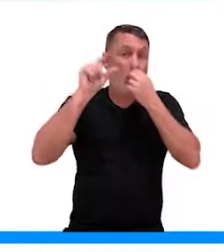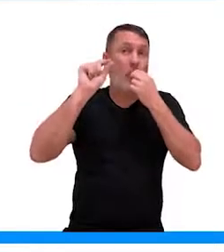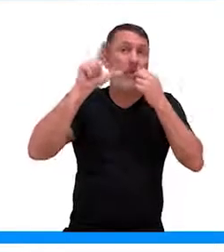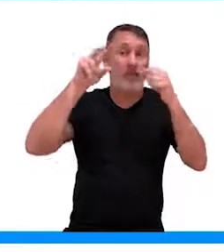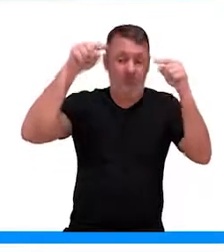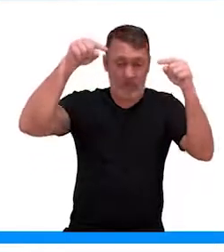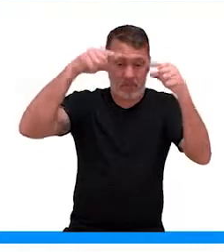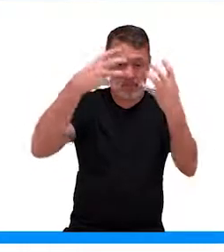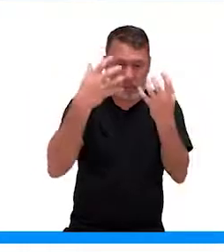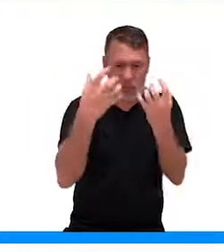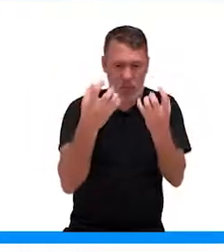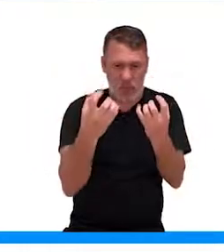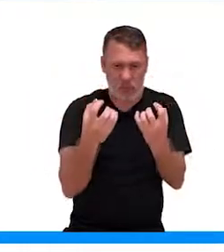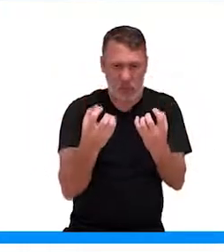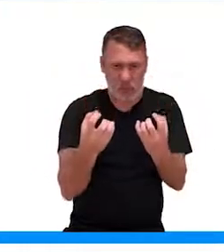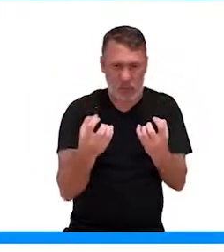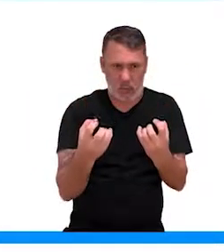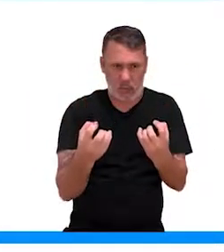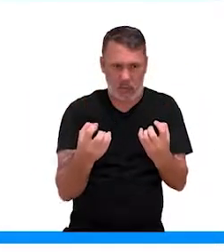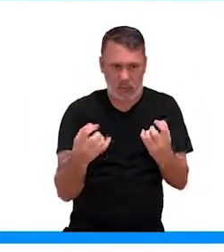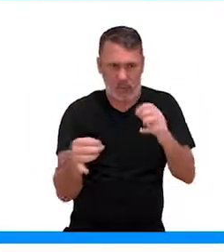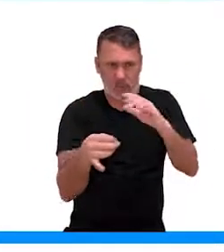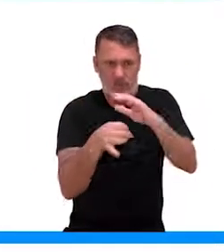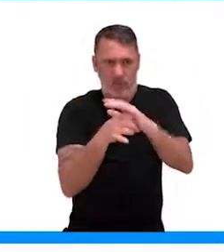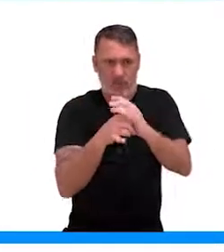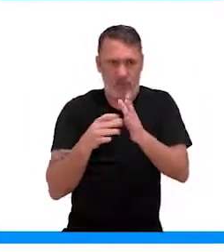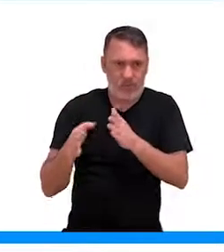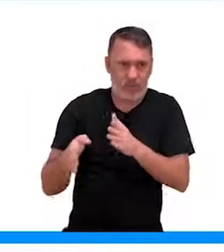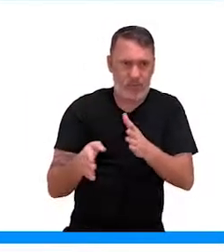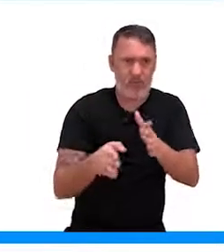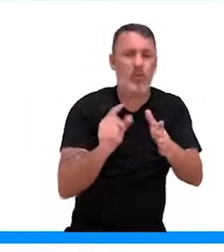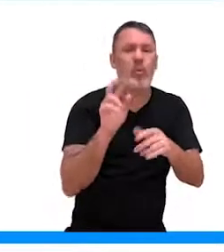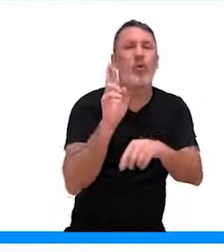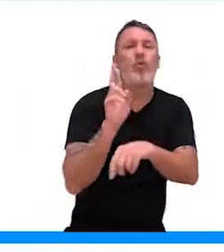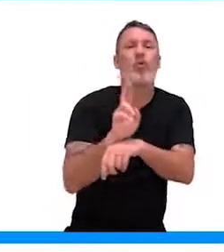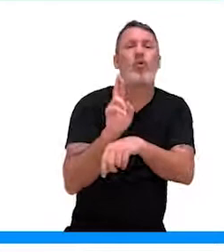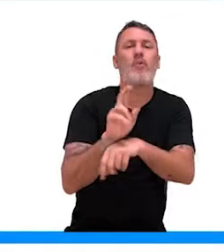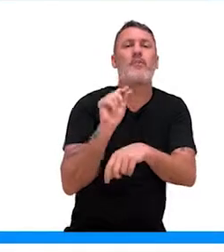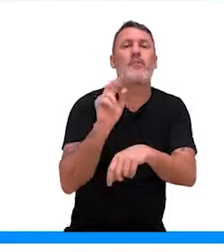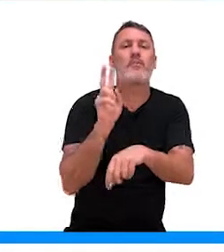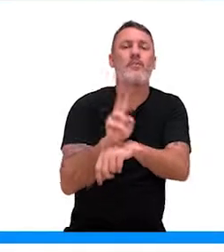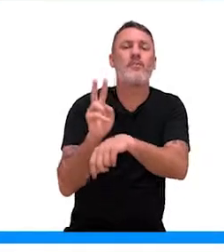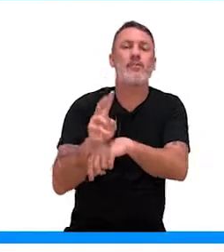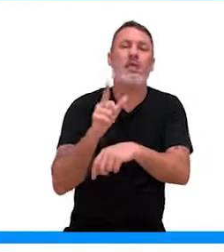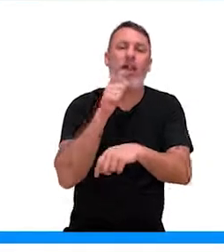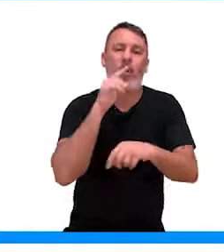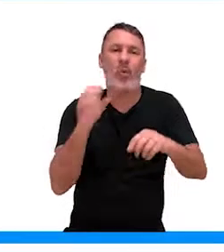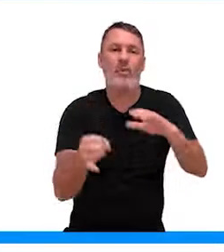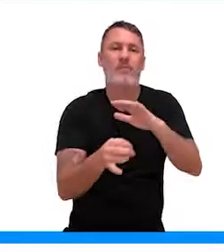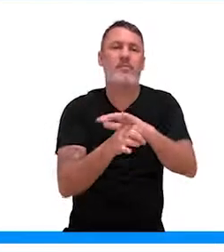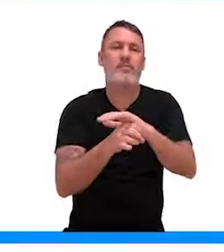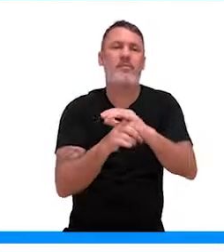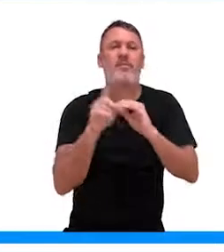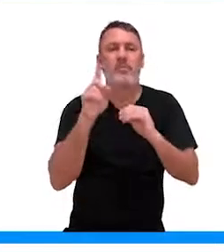solo, dando aí, obviamente, origem a uns reservatórios subterrâneos, a formação